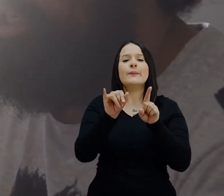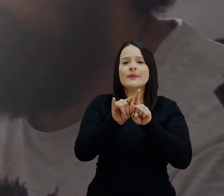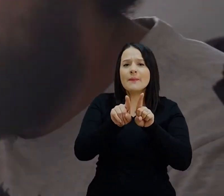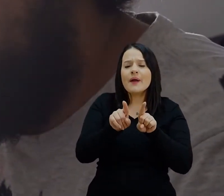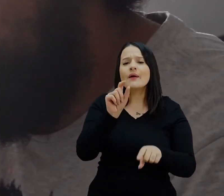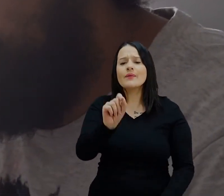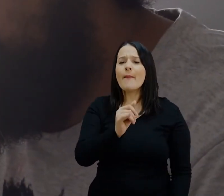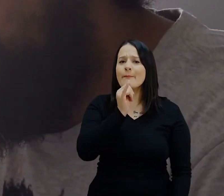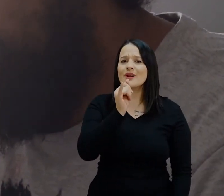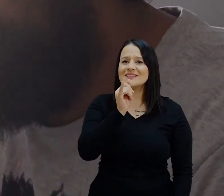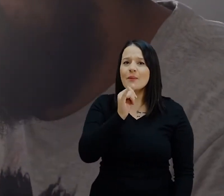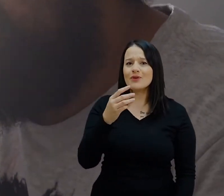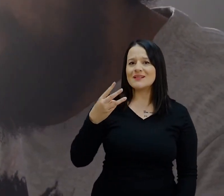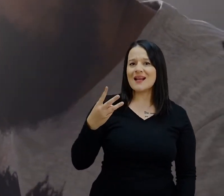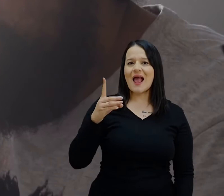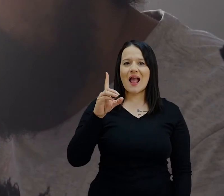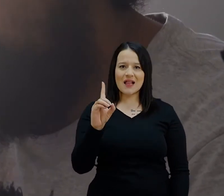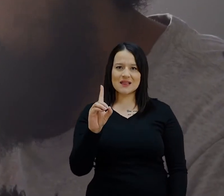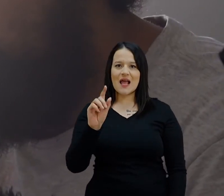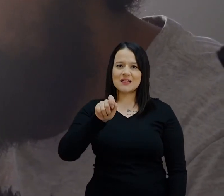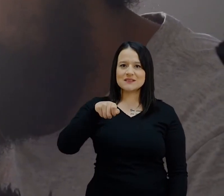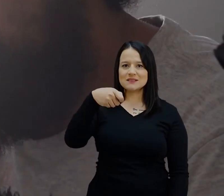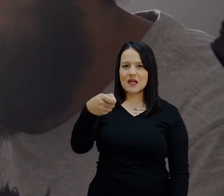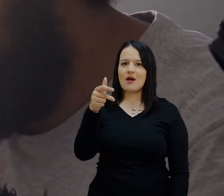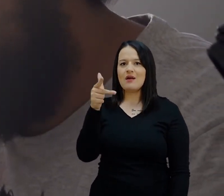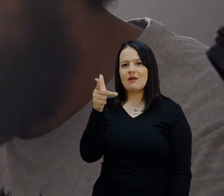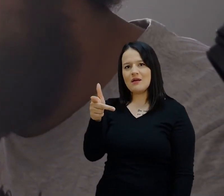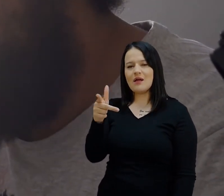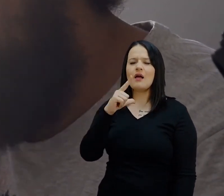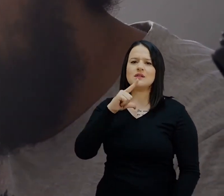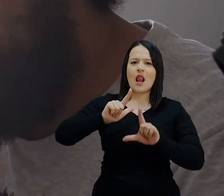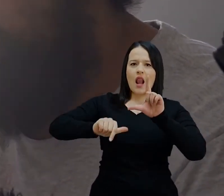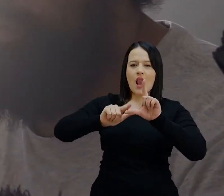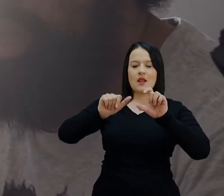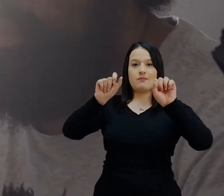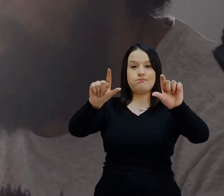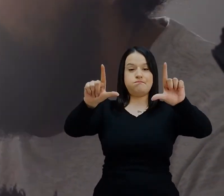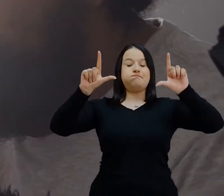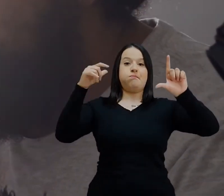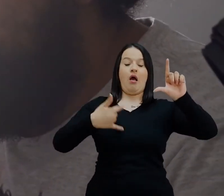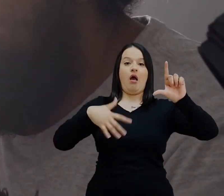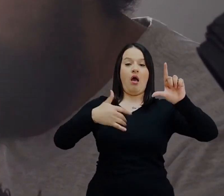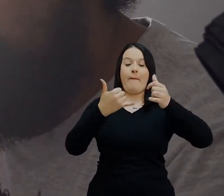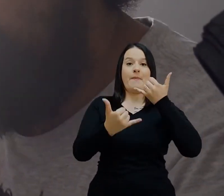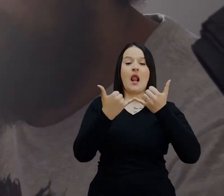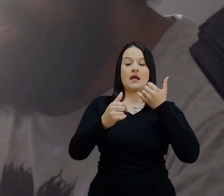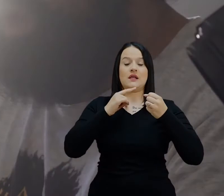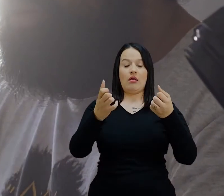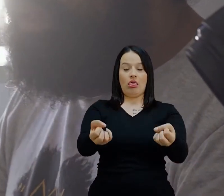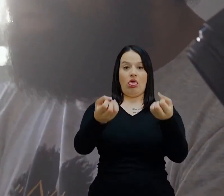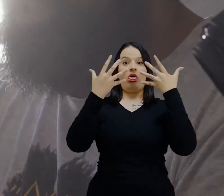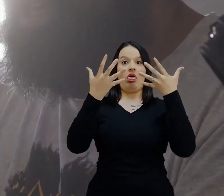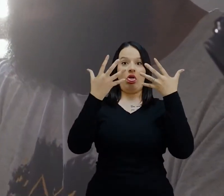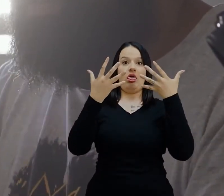o estilo de 3D, que eu acho que são letras também feitas nas paredes, que cria